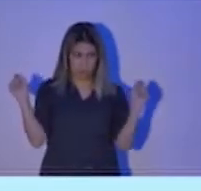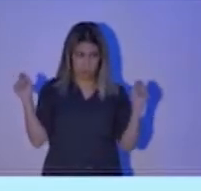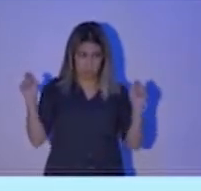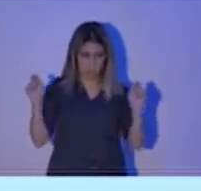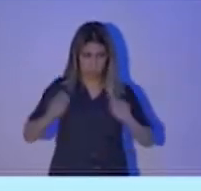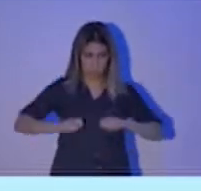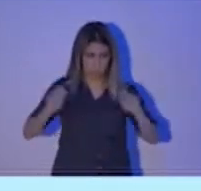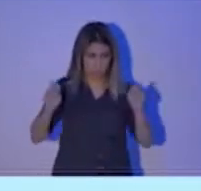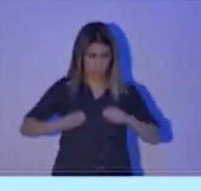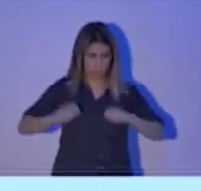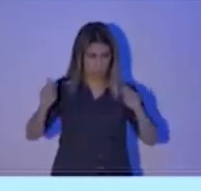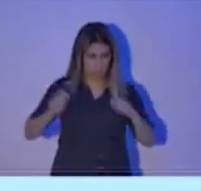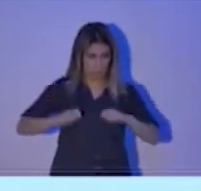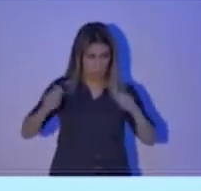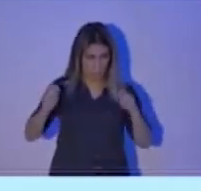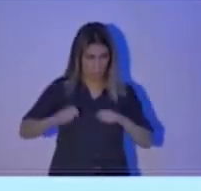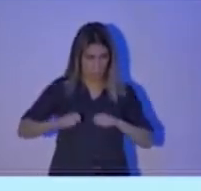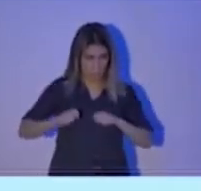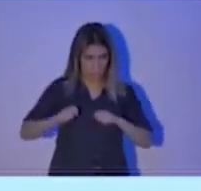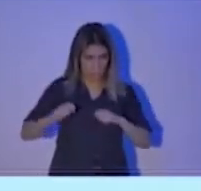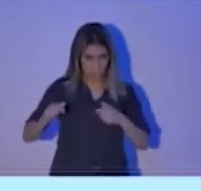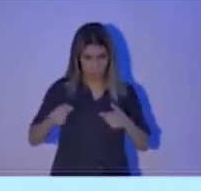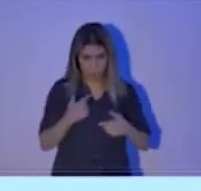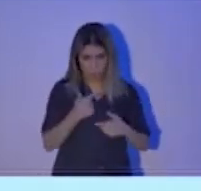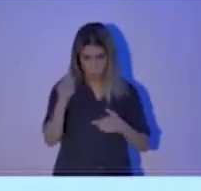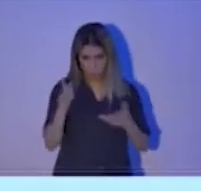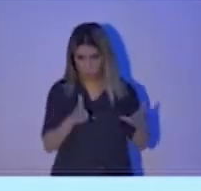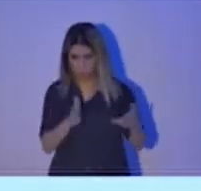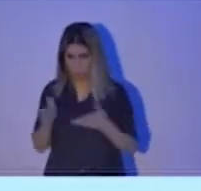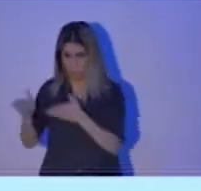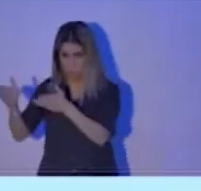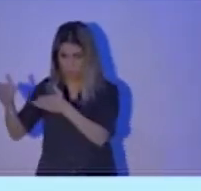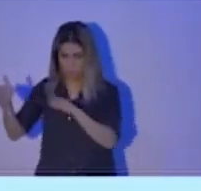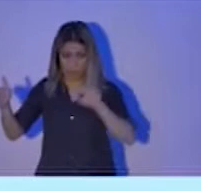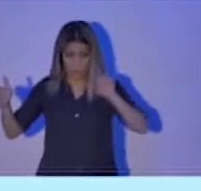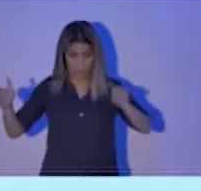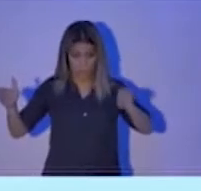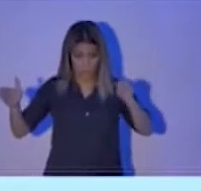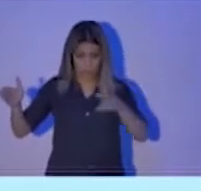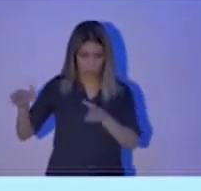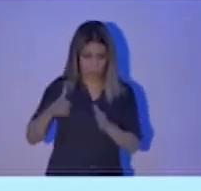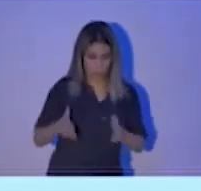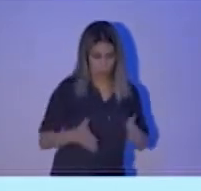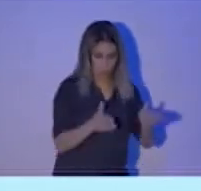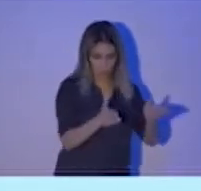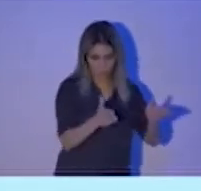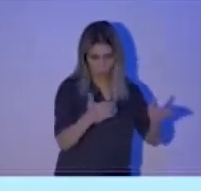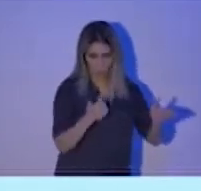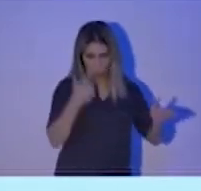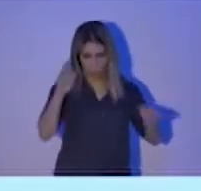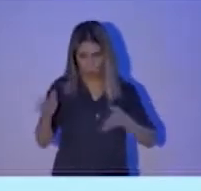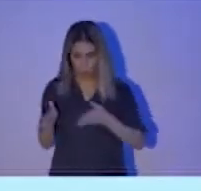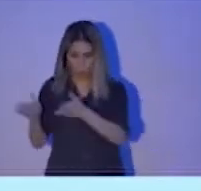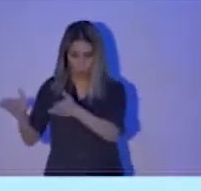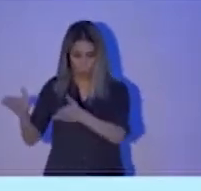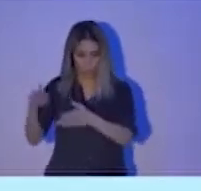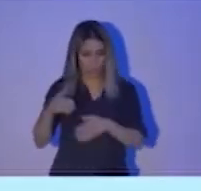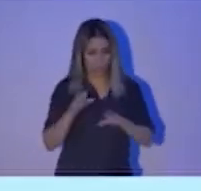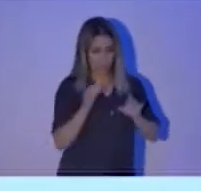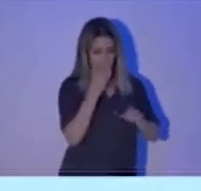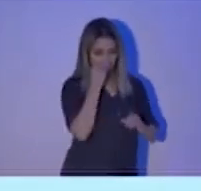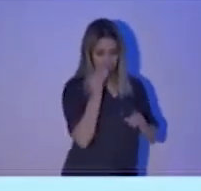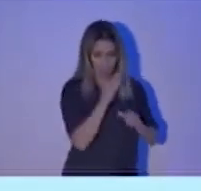um país melhor se não for para a educação. E tenho cuidado em todos os meus passos, em todas as